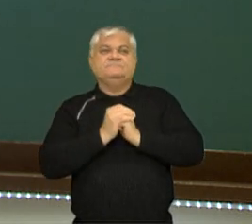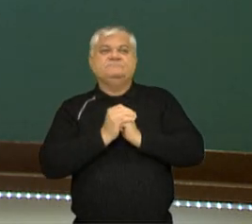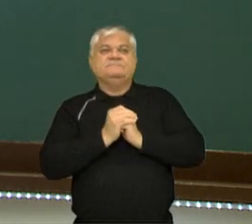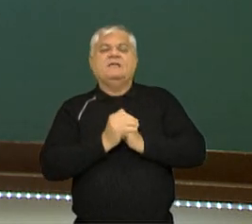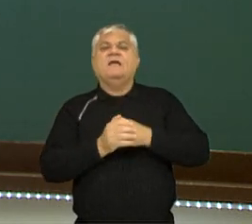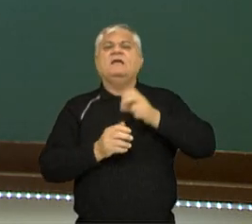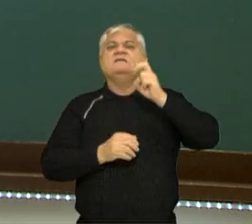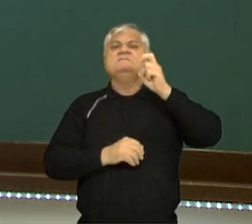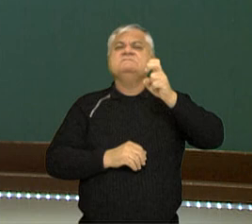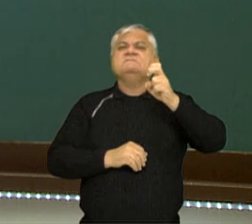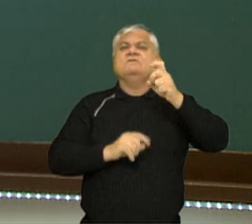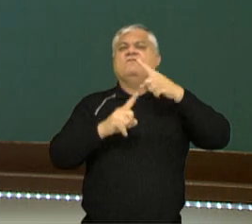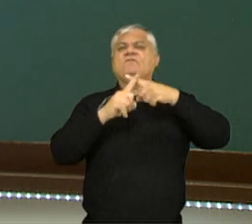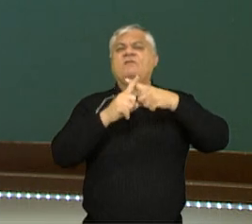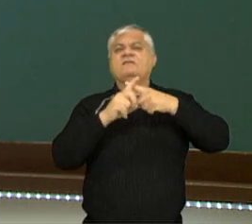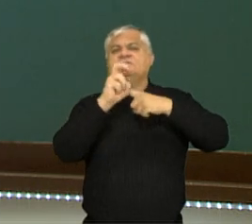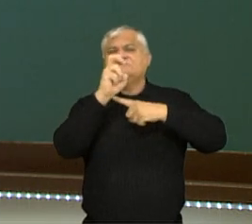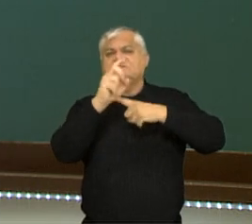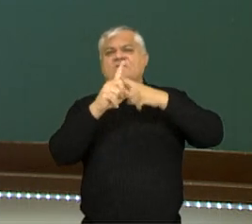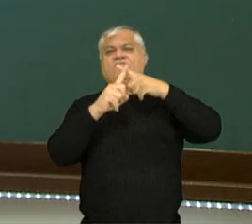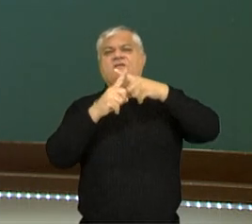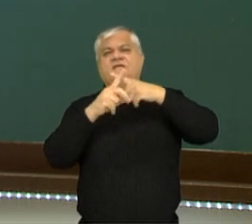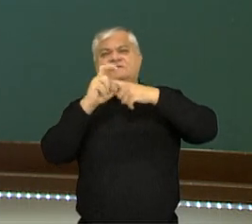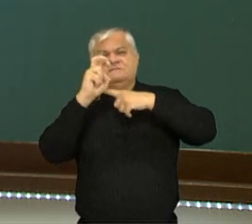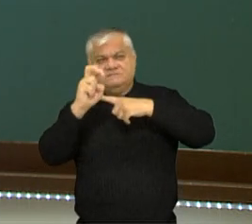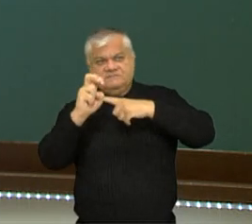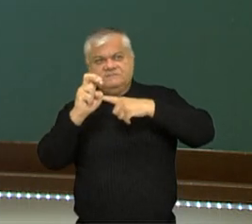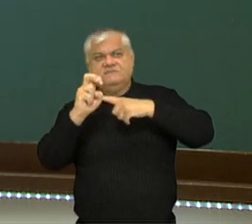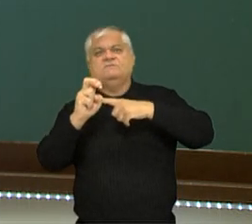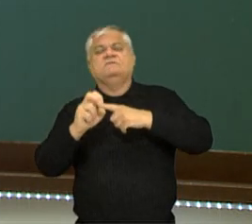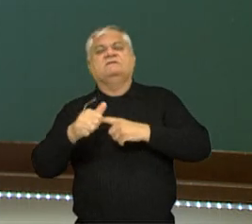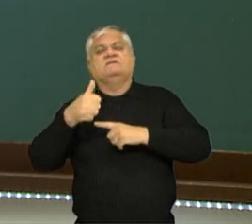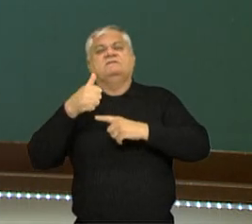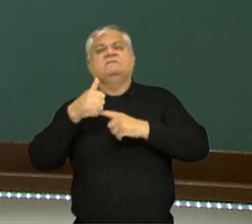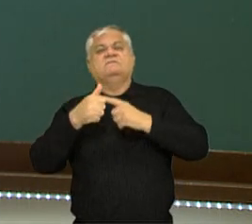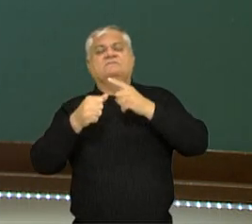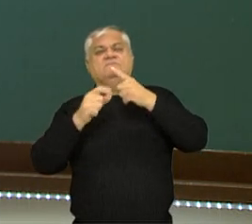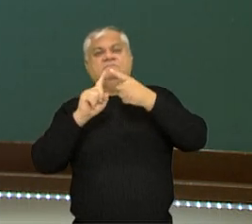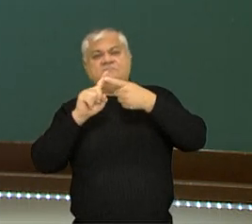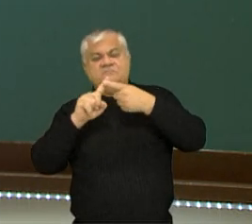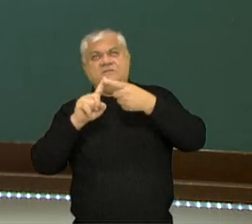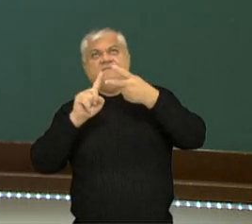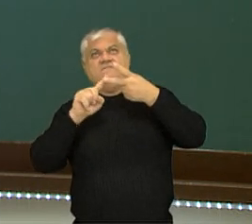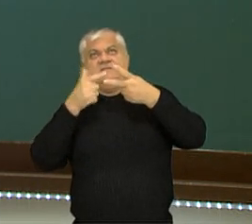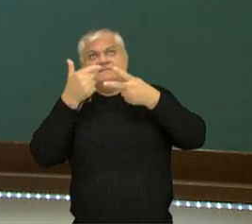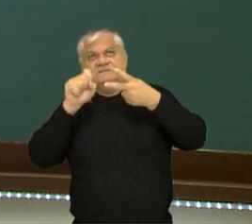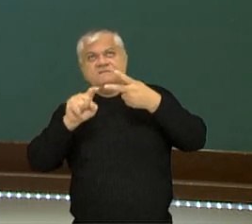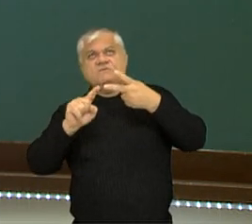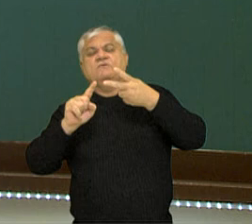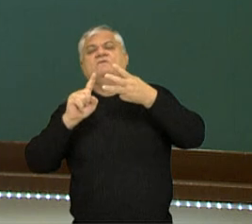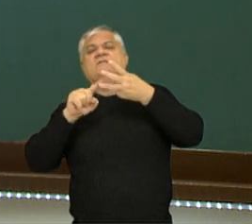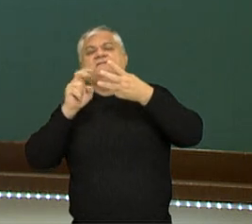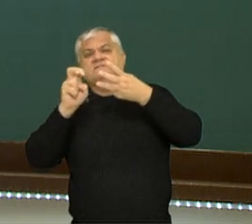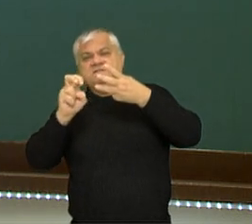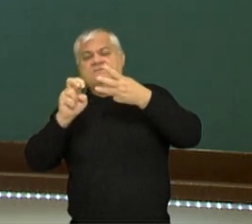E 5 elevado à terceira é 5 vezes 5, 25. 25 vezes